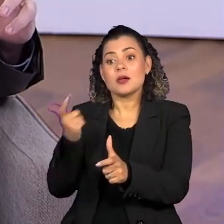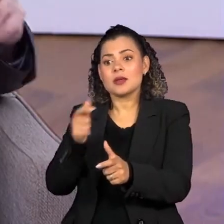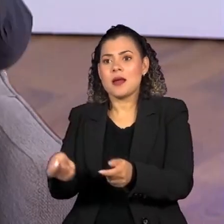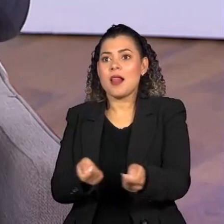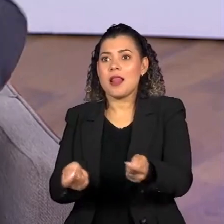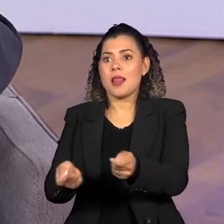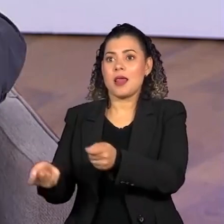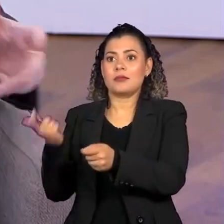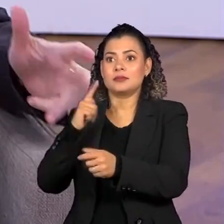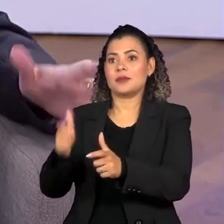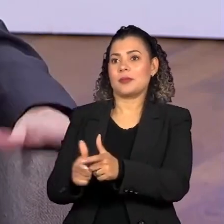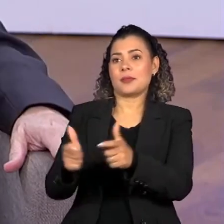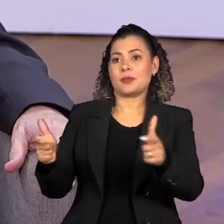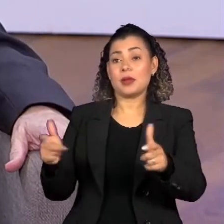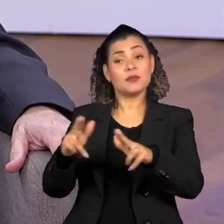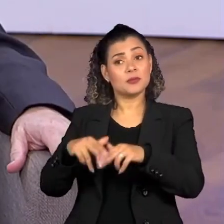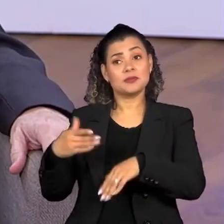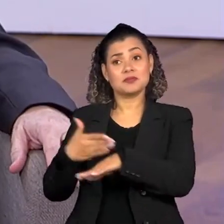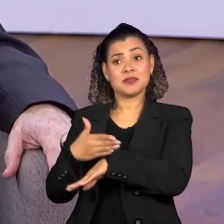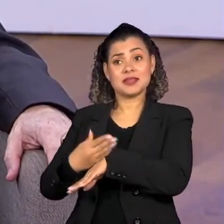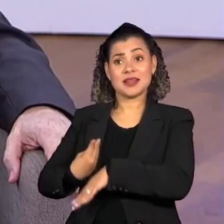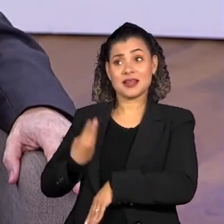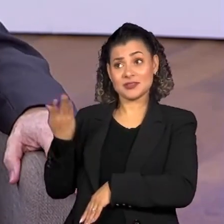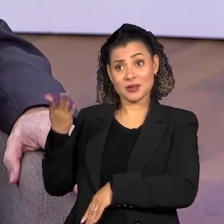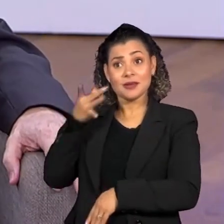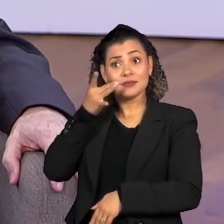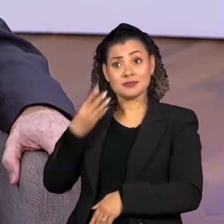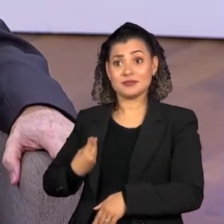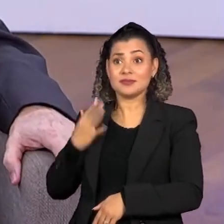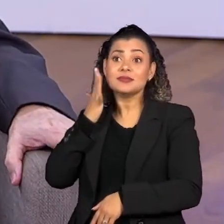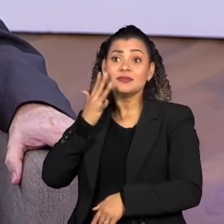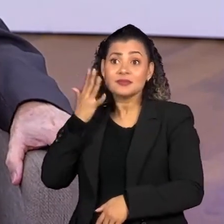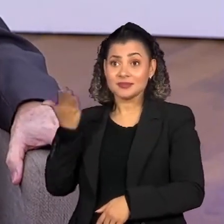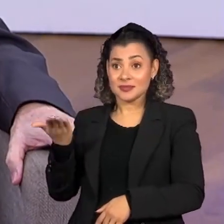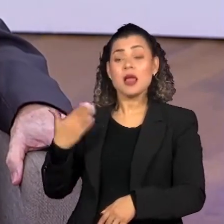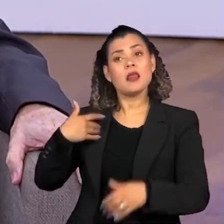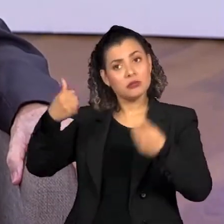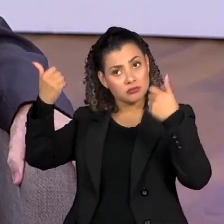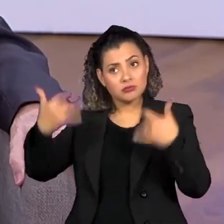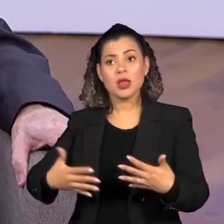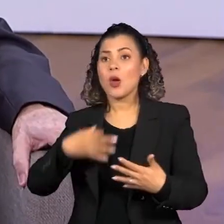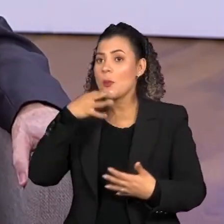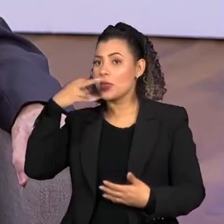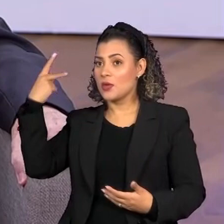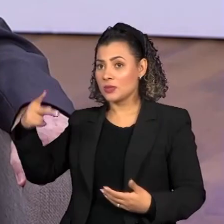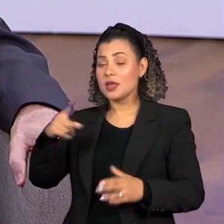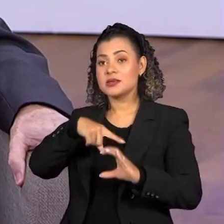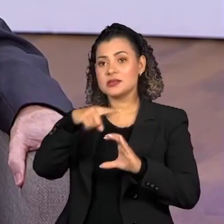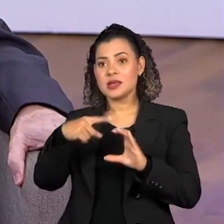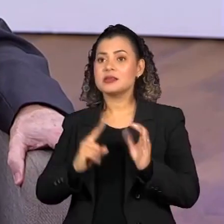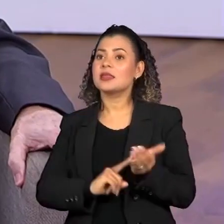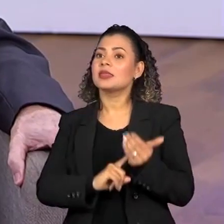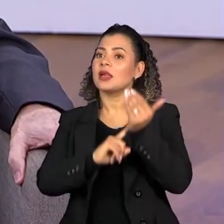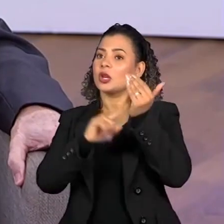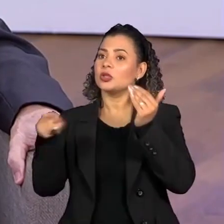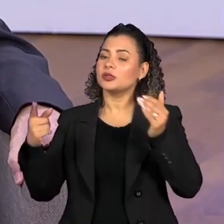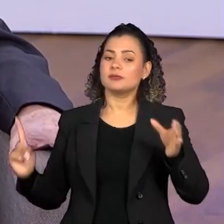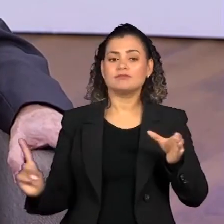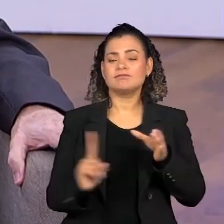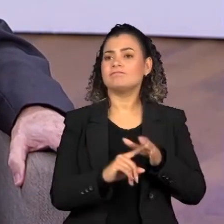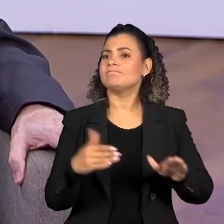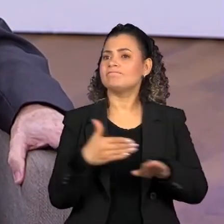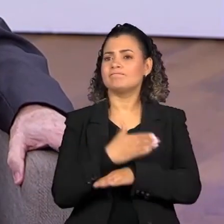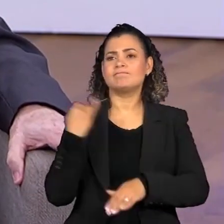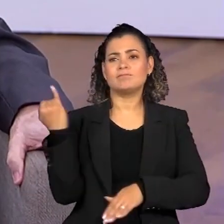ele estava presente reforçou a sua visão de que a Ciência Tecnologia faz parte